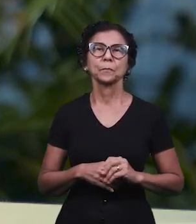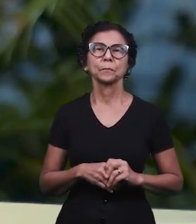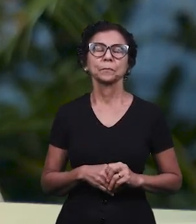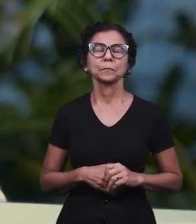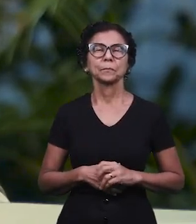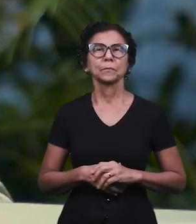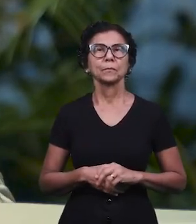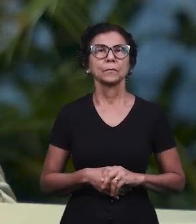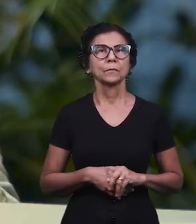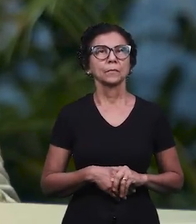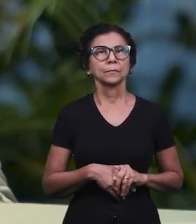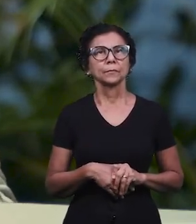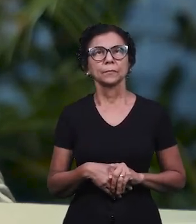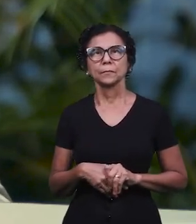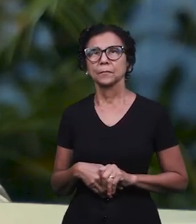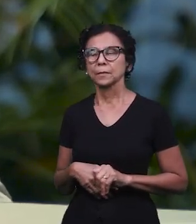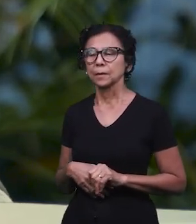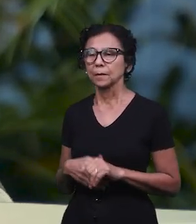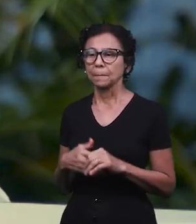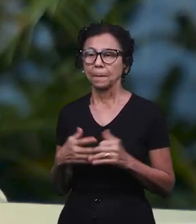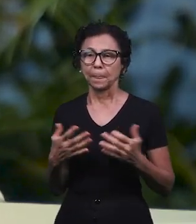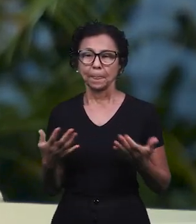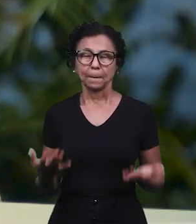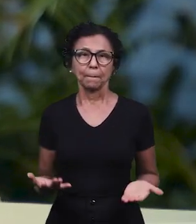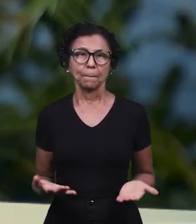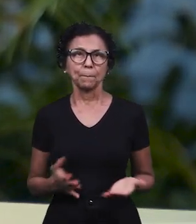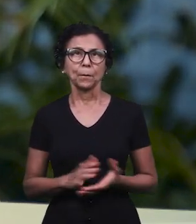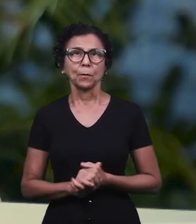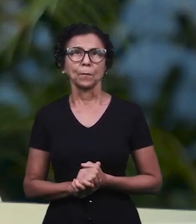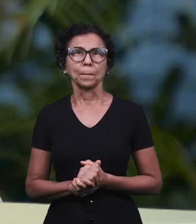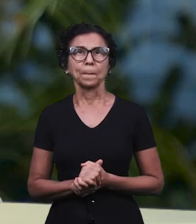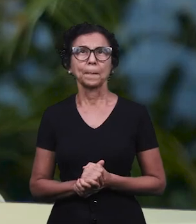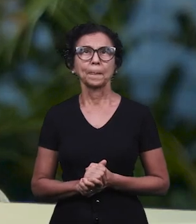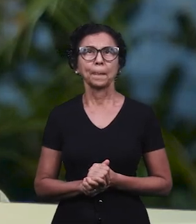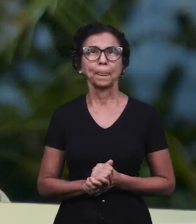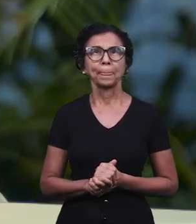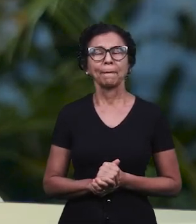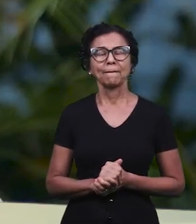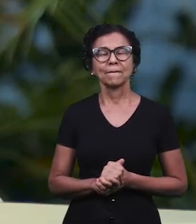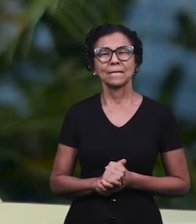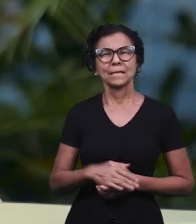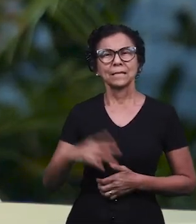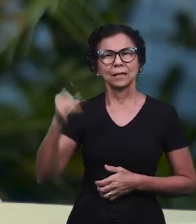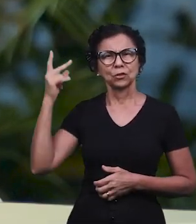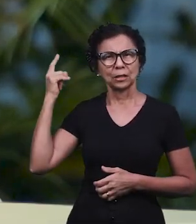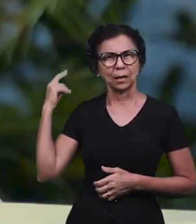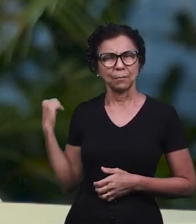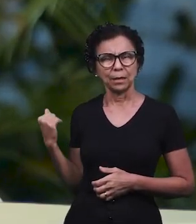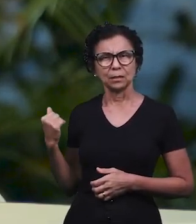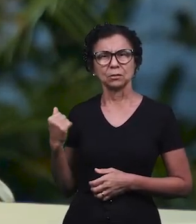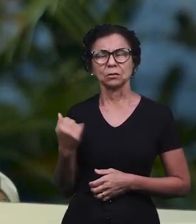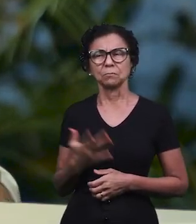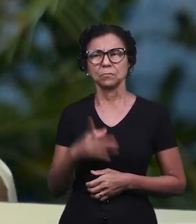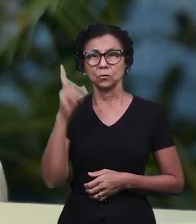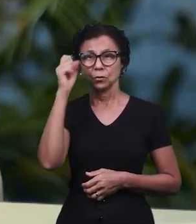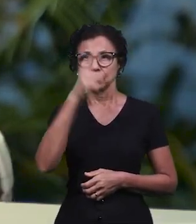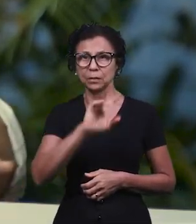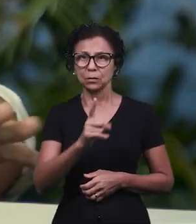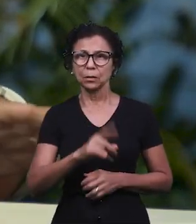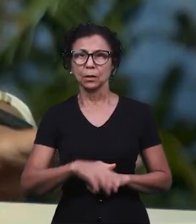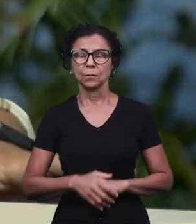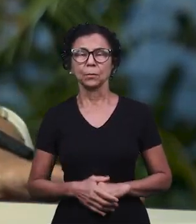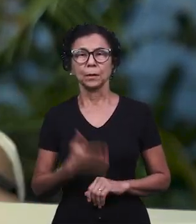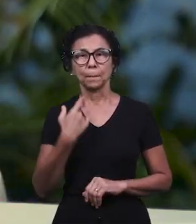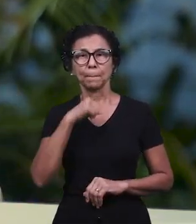a decisão, a gente sabe que na minha época não foi tão difícil, porque, como eu falei, meu pai já era militar, então já nasci